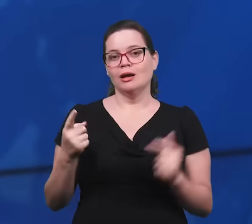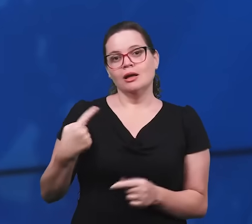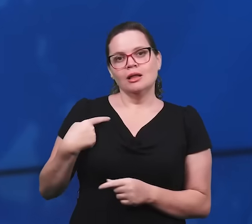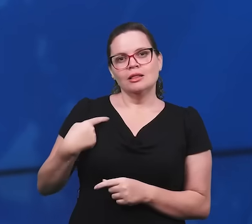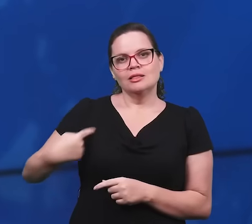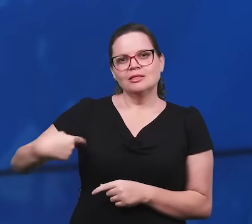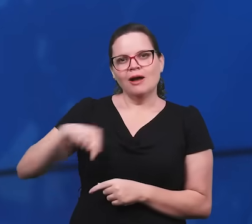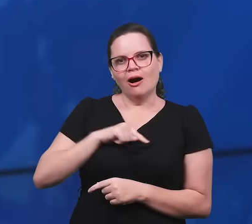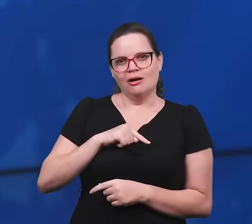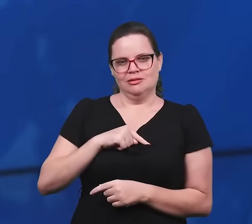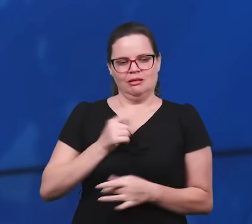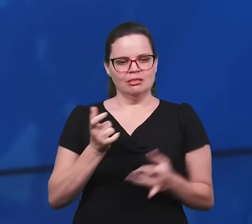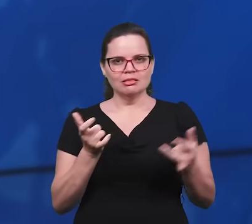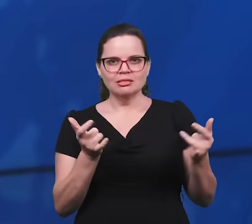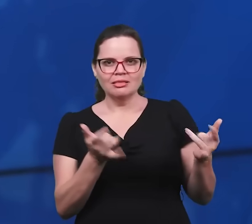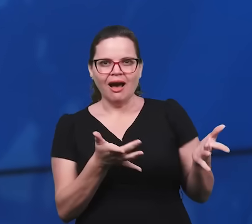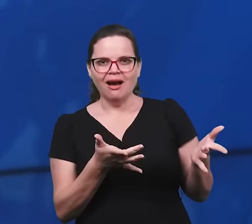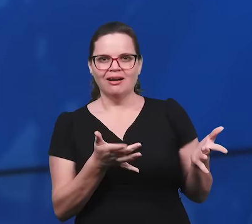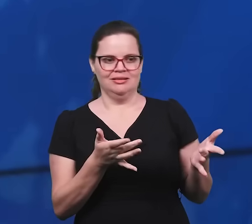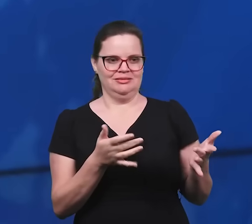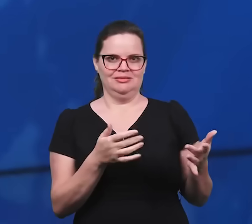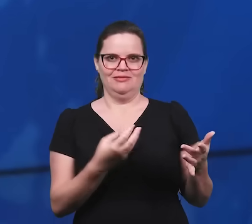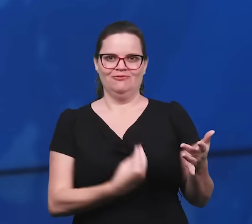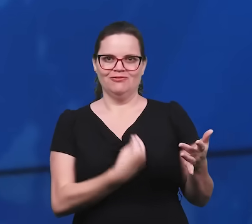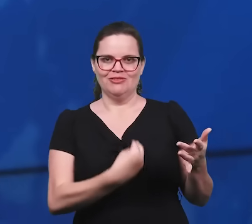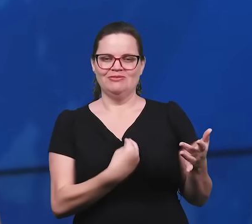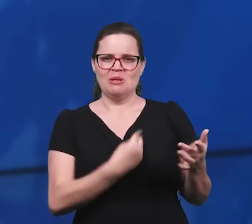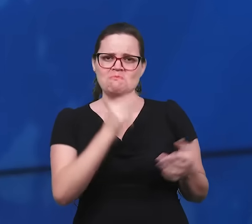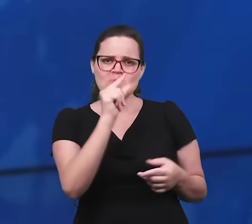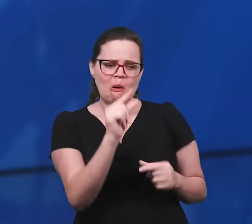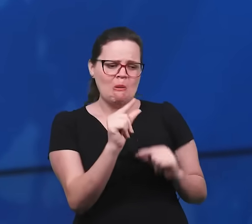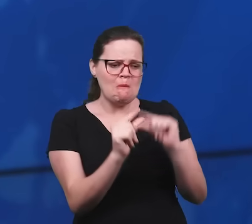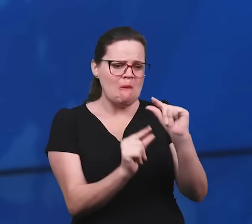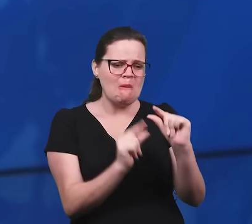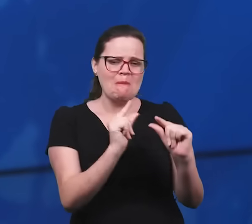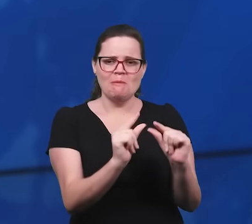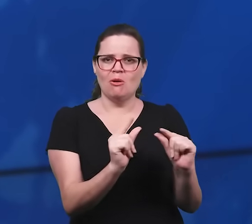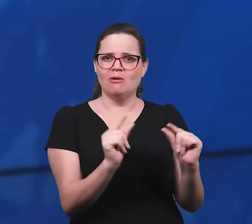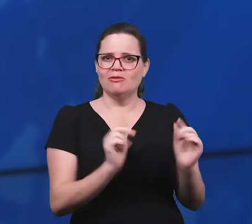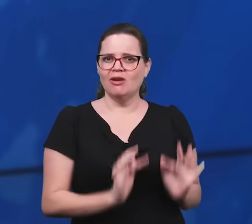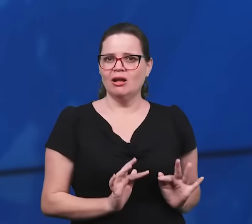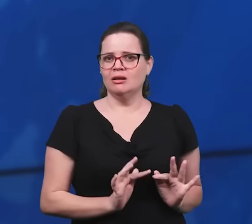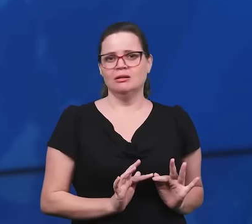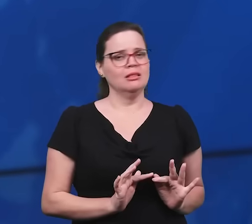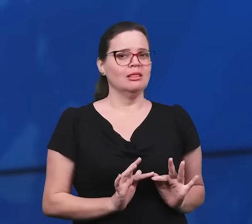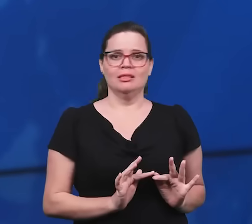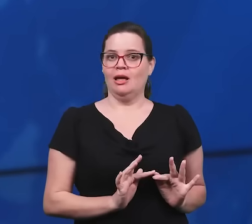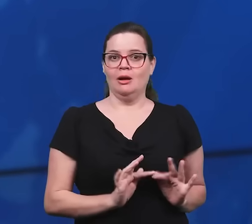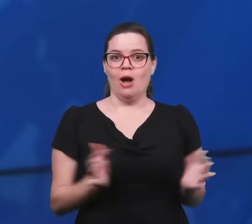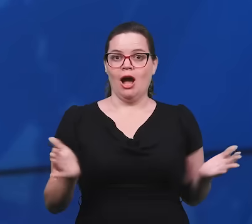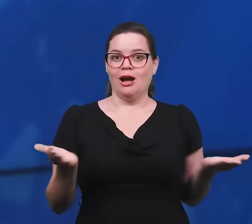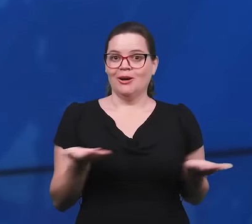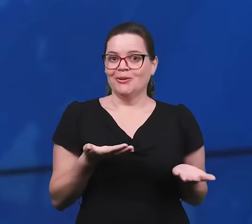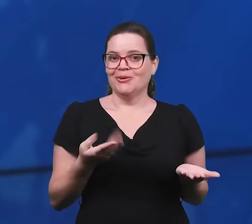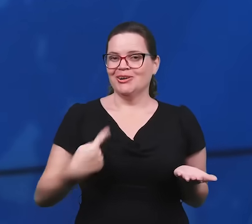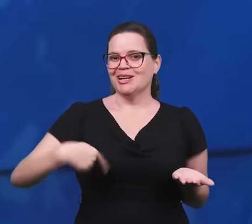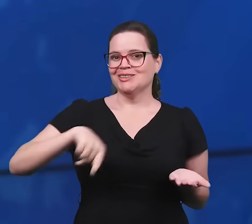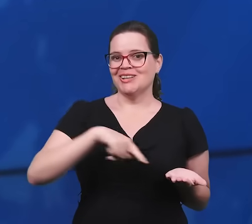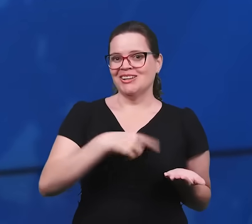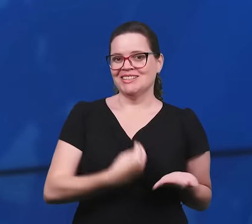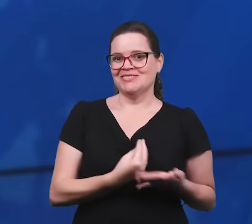beira do caminho, não estamos mais vivendo de alegrias passageiras. Nós estamos indo agora ao encontro